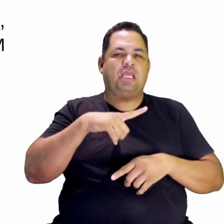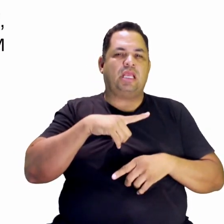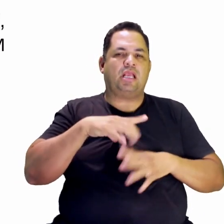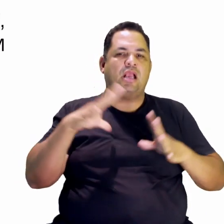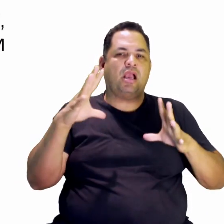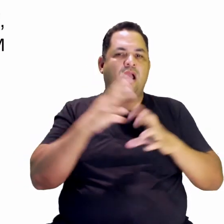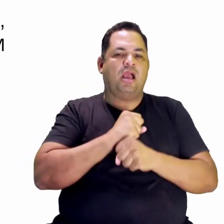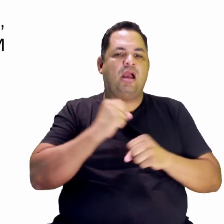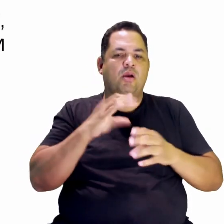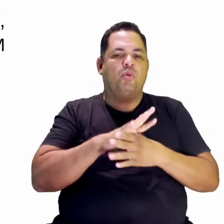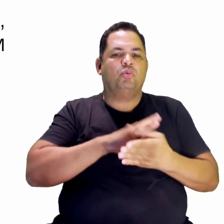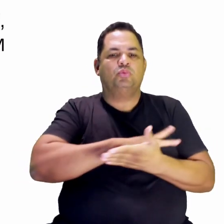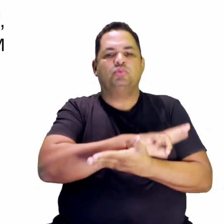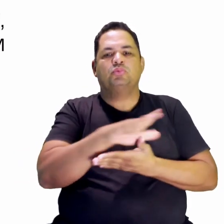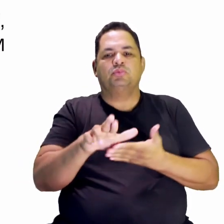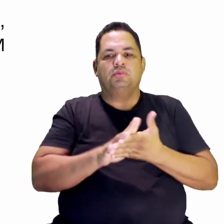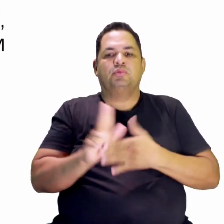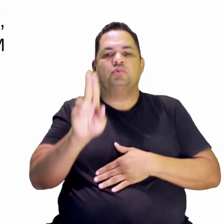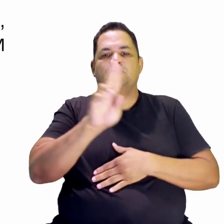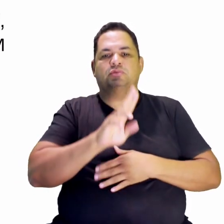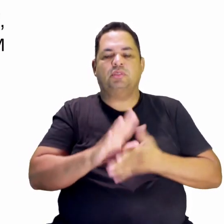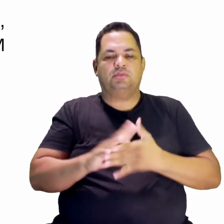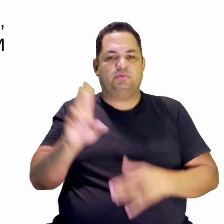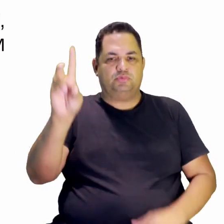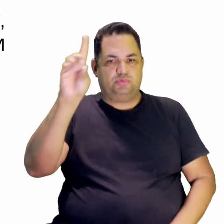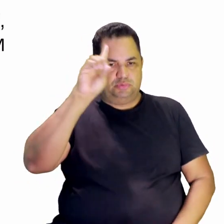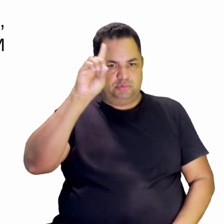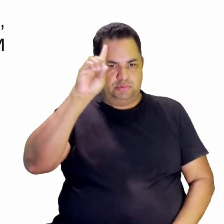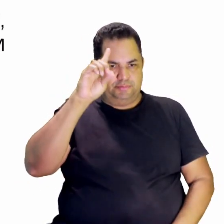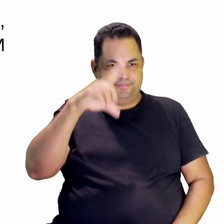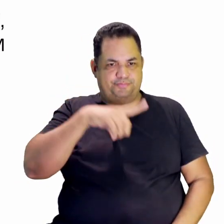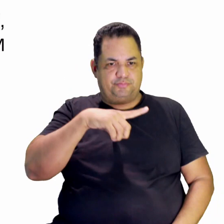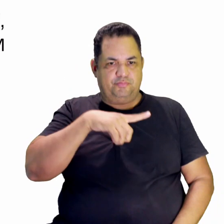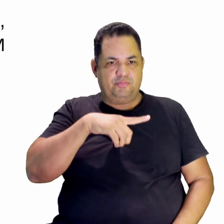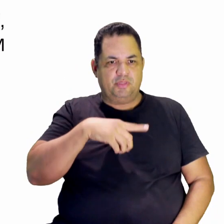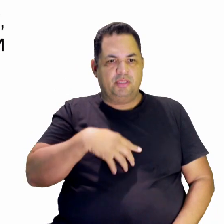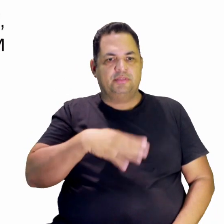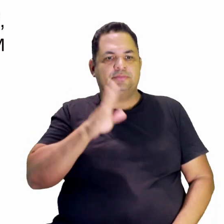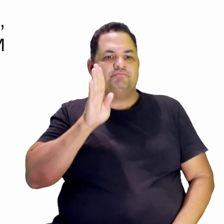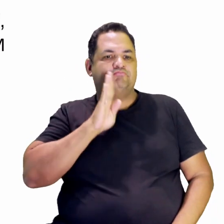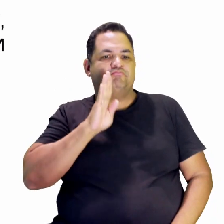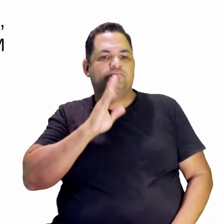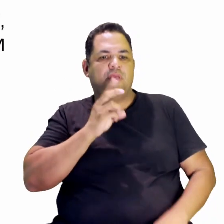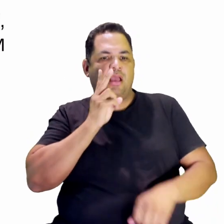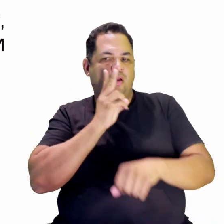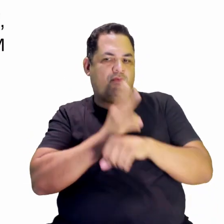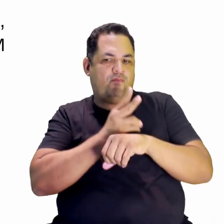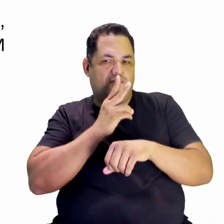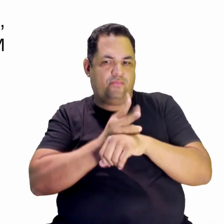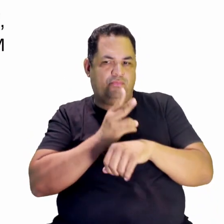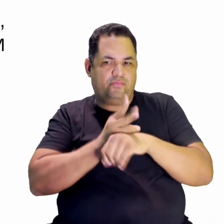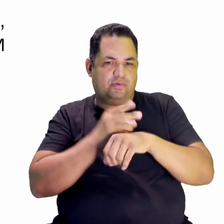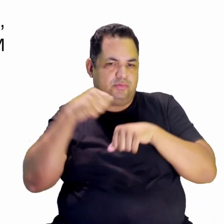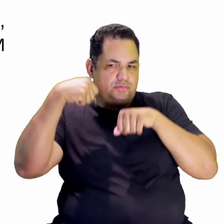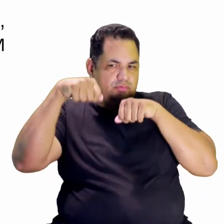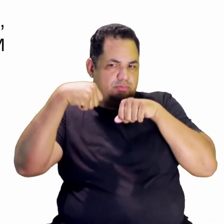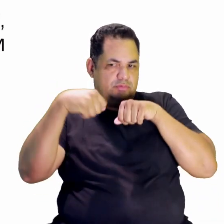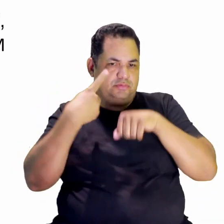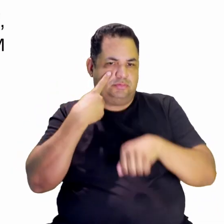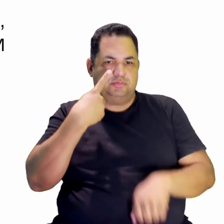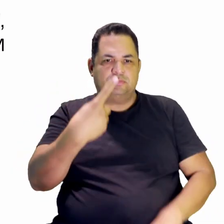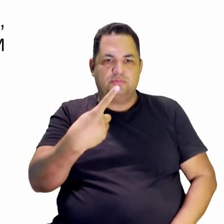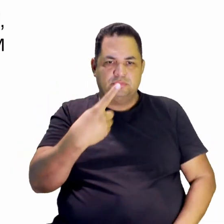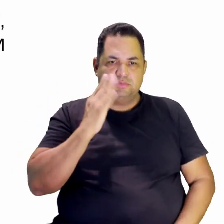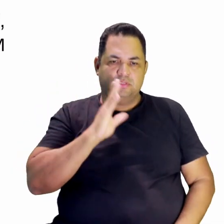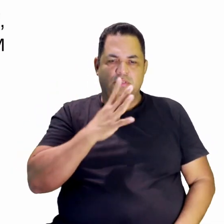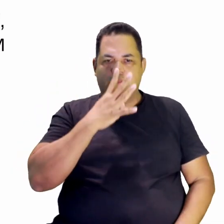mais ampla e é utilizada bem mais no dia a dia, né? Tem aí, legalzinho aí o vídeo, tá? Que vocês assistiram, né? Acredito que